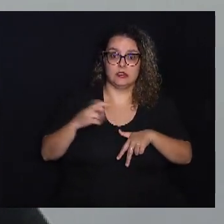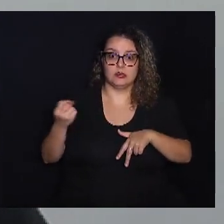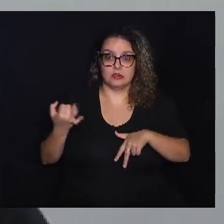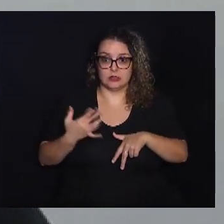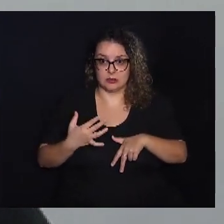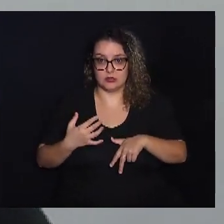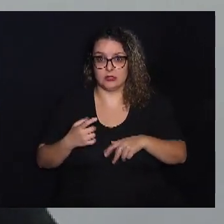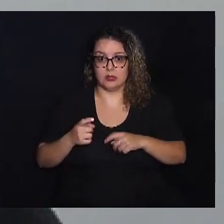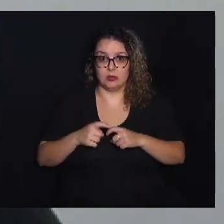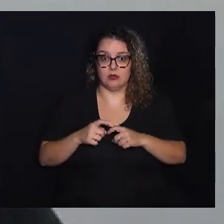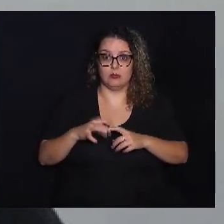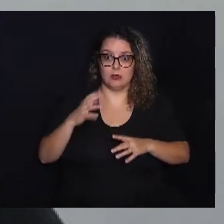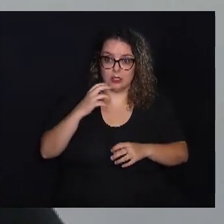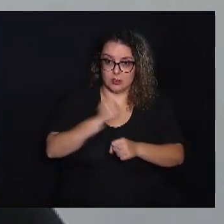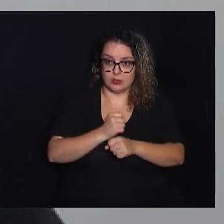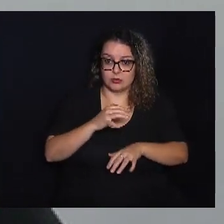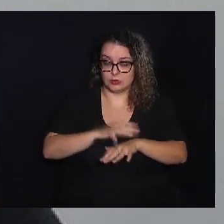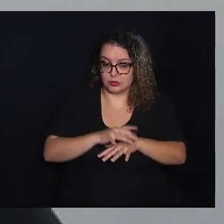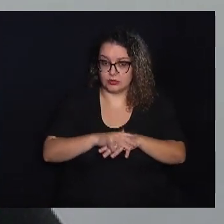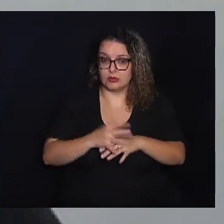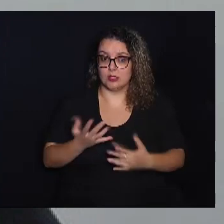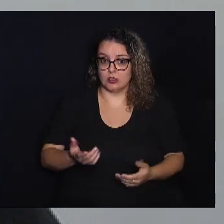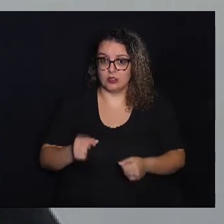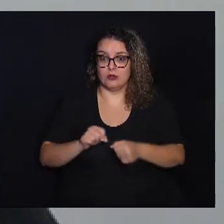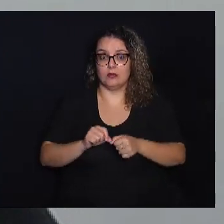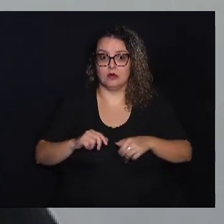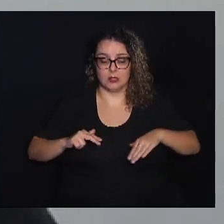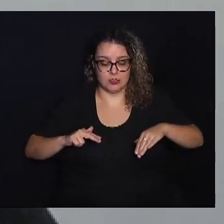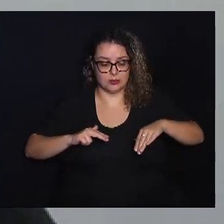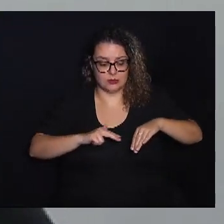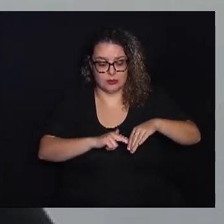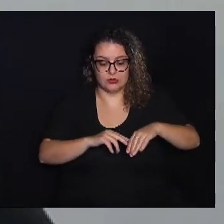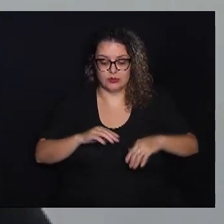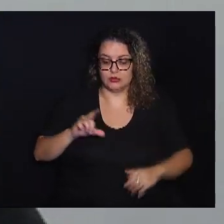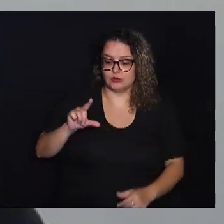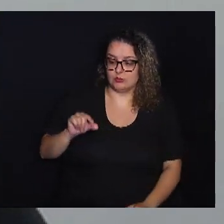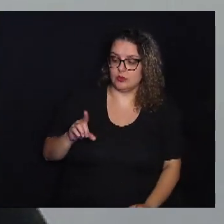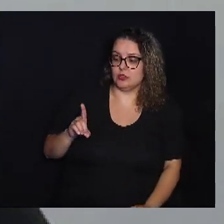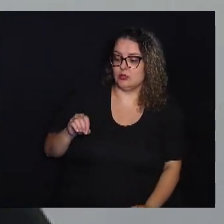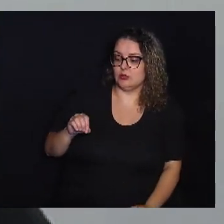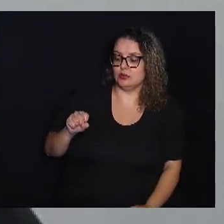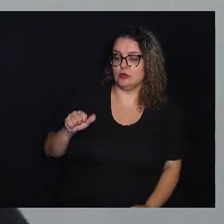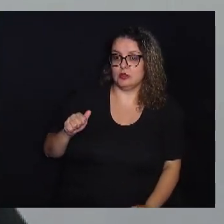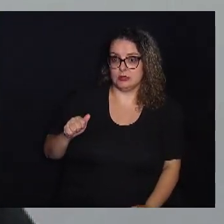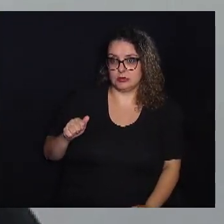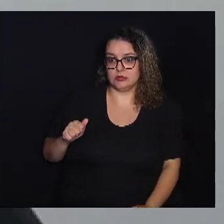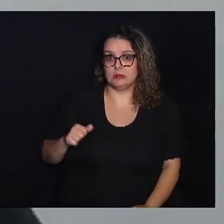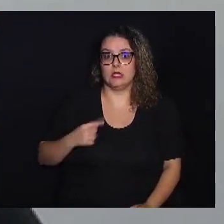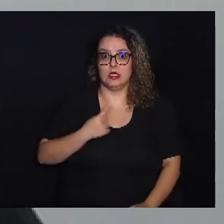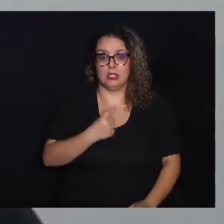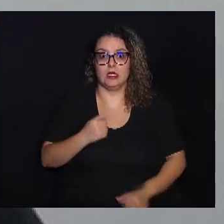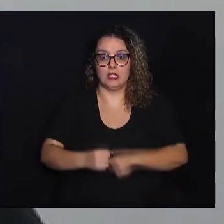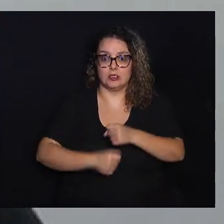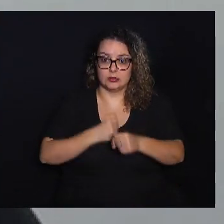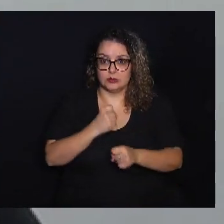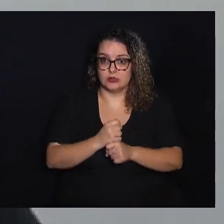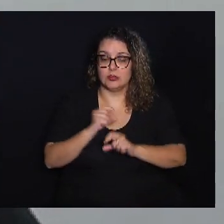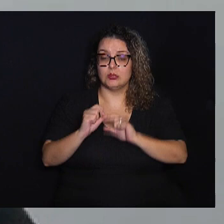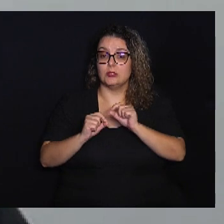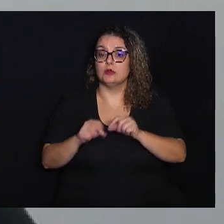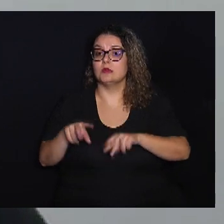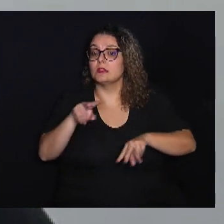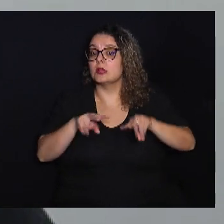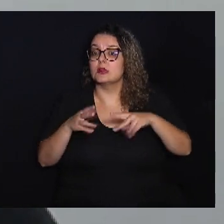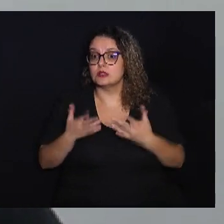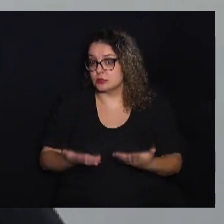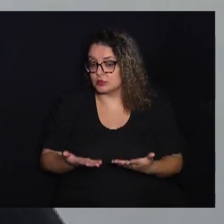de pulmão, tá? Então, o câncer de pulmão, eu costumo falar quando os pacientes me perguntam, ele não dá sintoma, né? Ele só dá sintoma em estágio